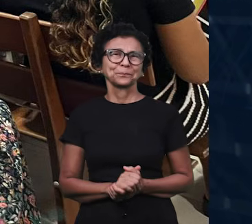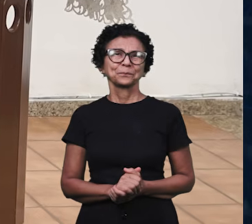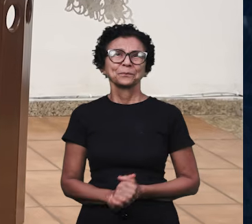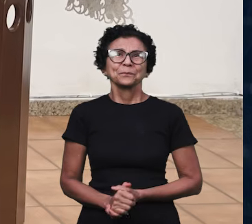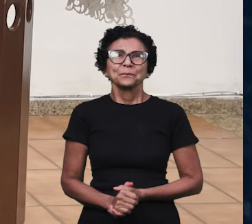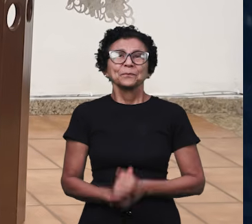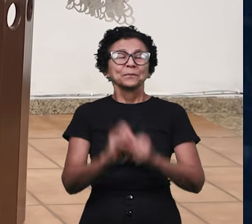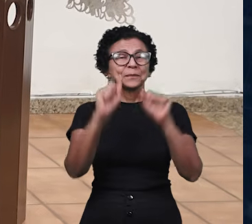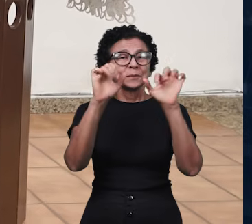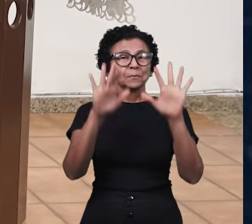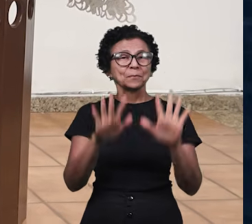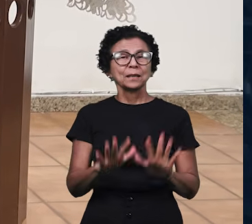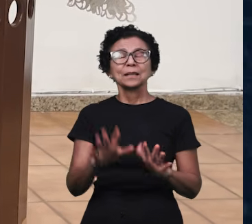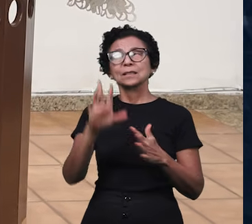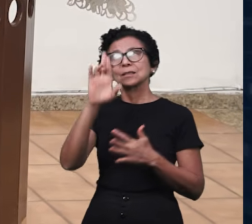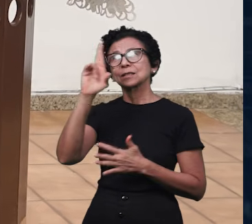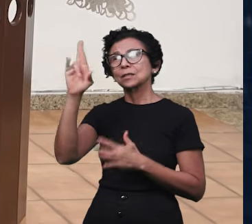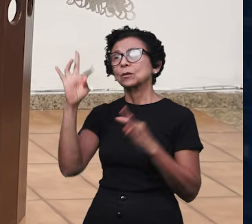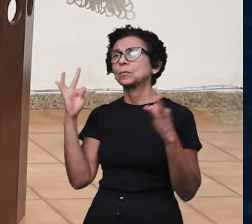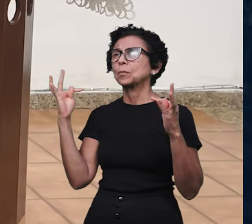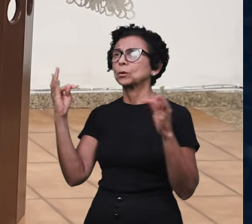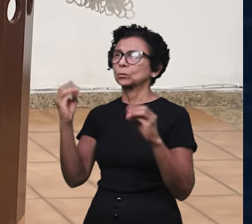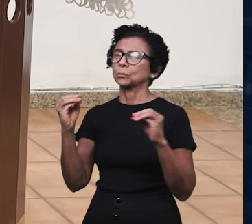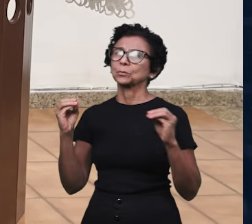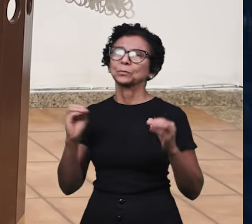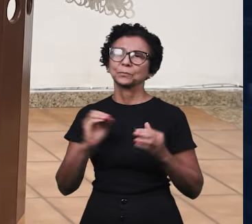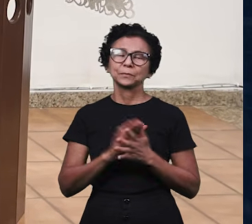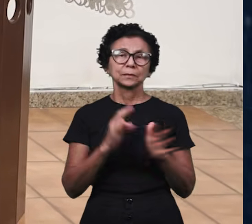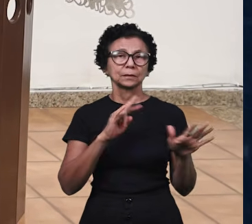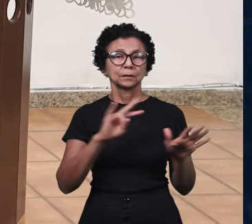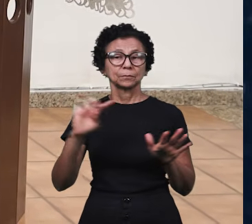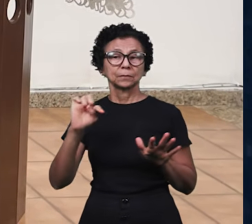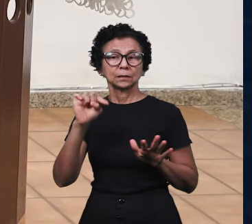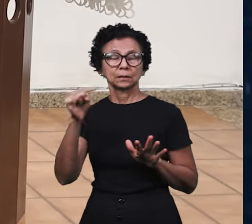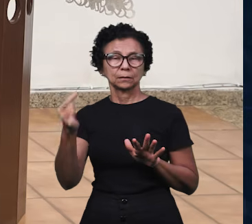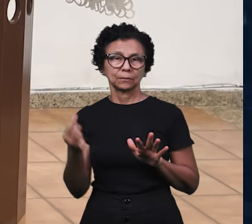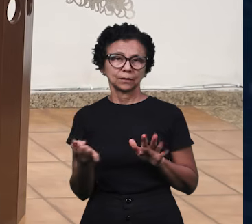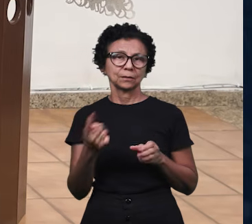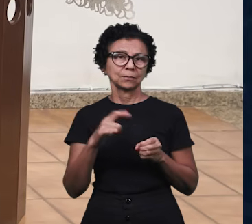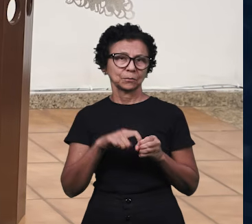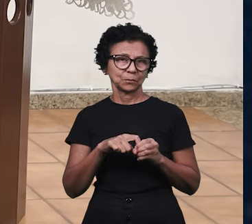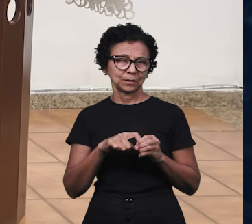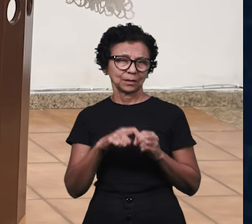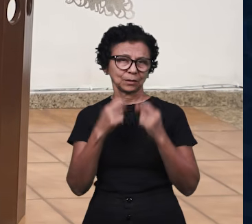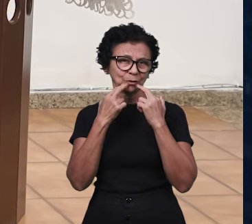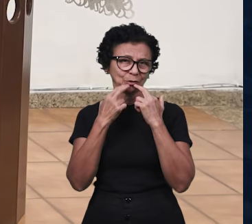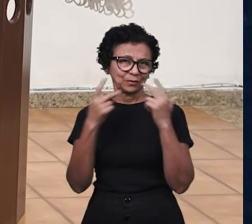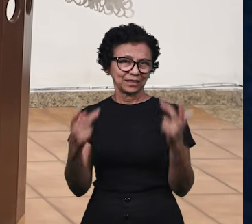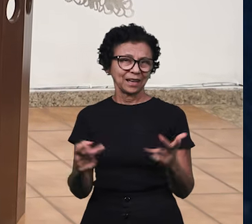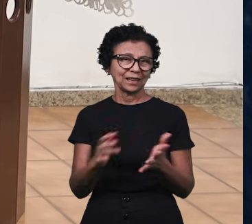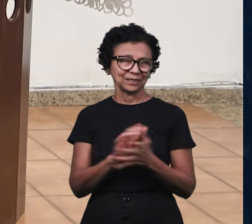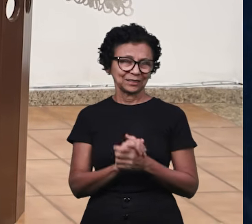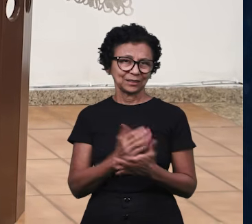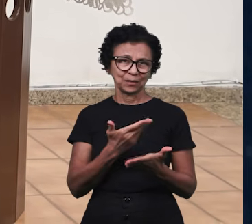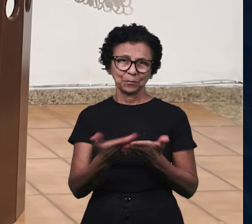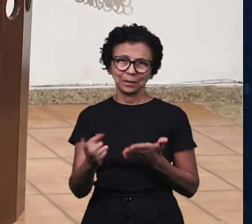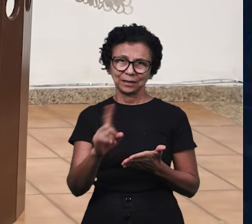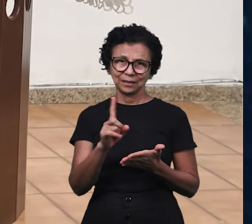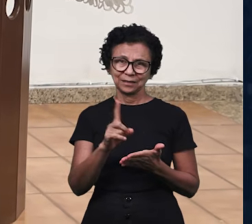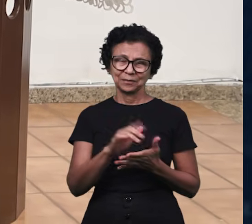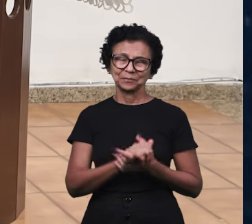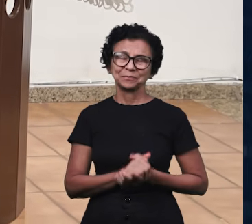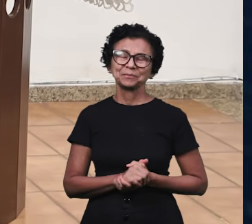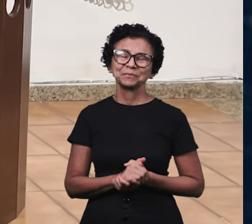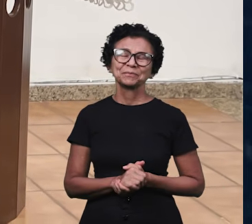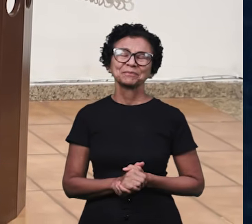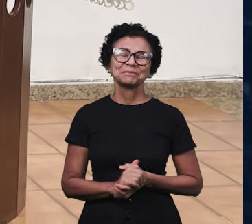bênção. Bendito seja o nome do Senhor por tudo aquilo que Ele tem realizado em nosso meio. Semana que vem retornaremos com mais novidades para vocês. Não deixe de